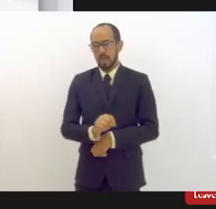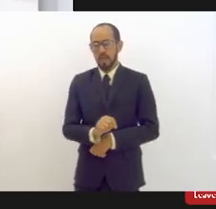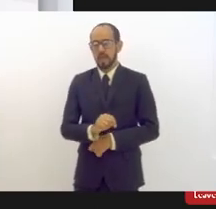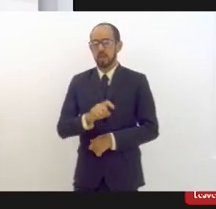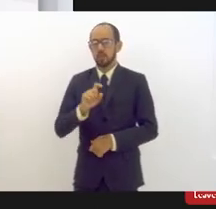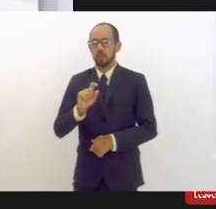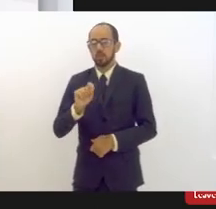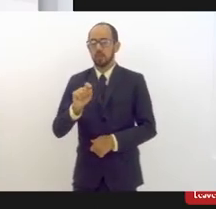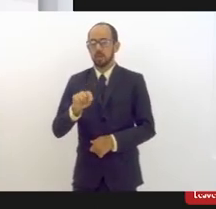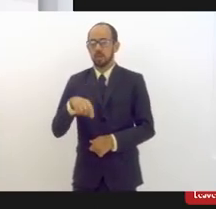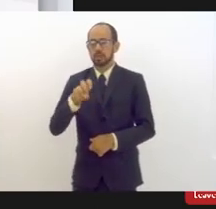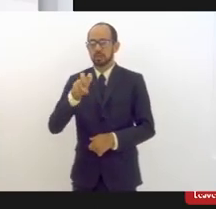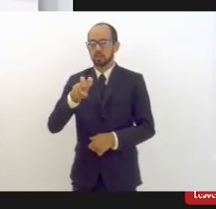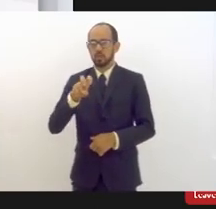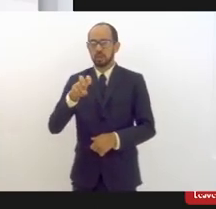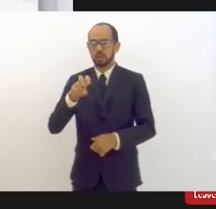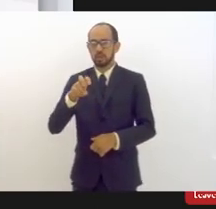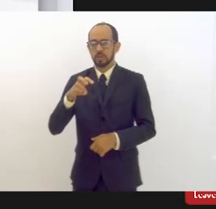corresponde a